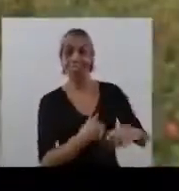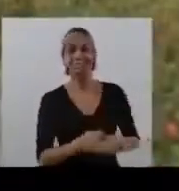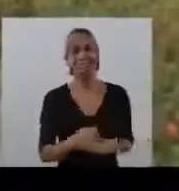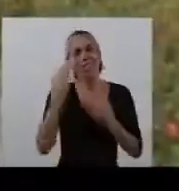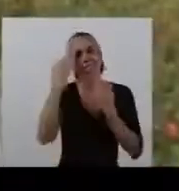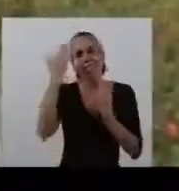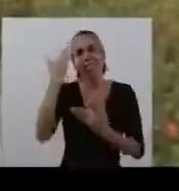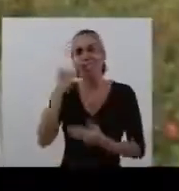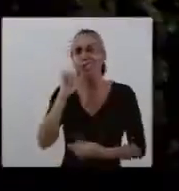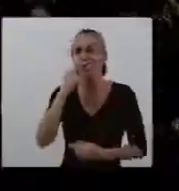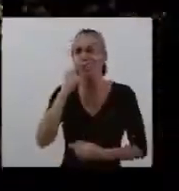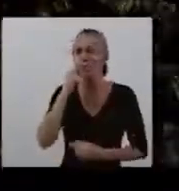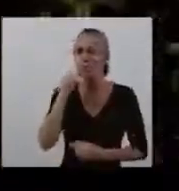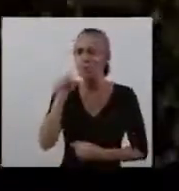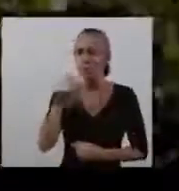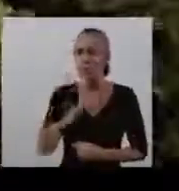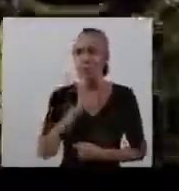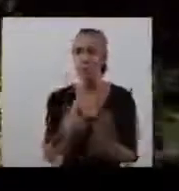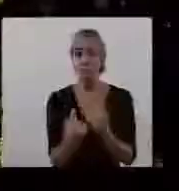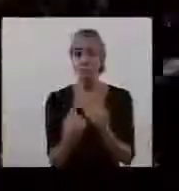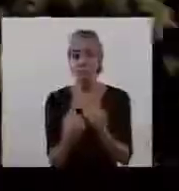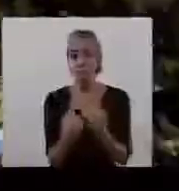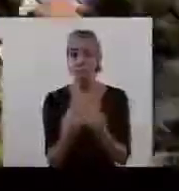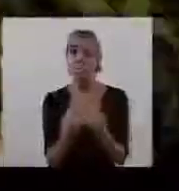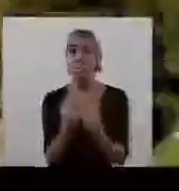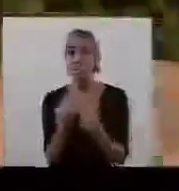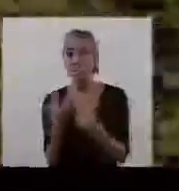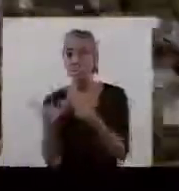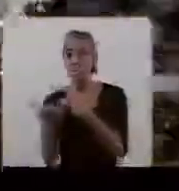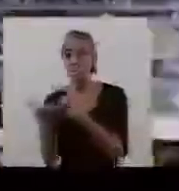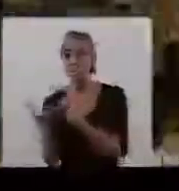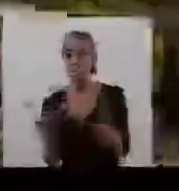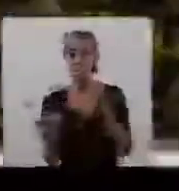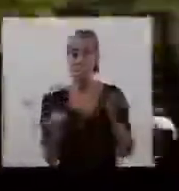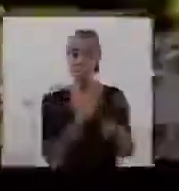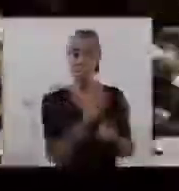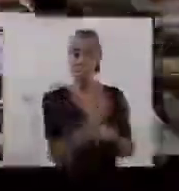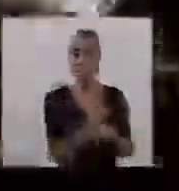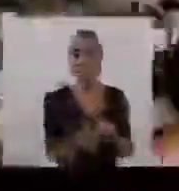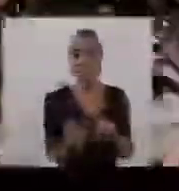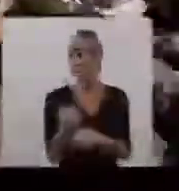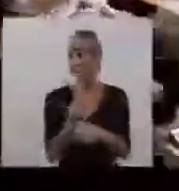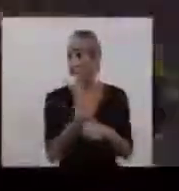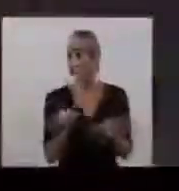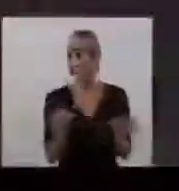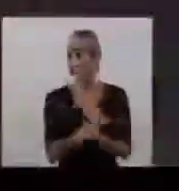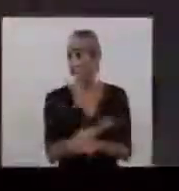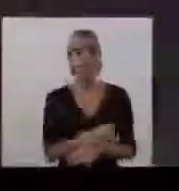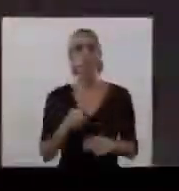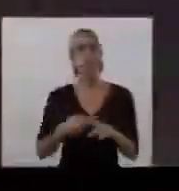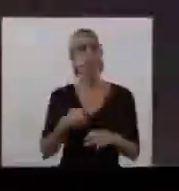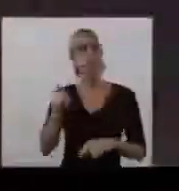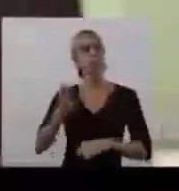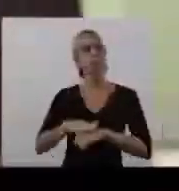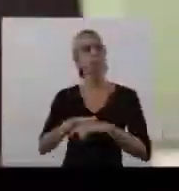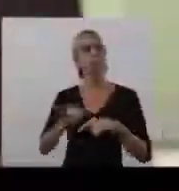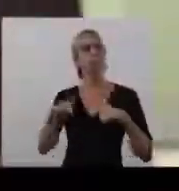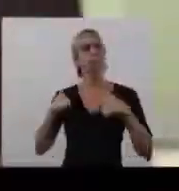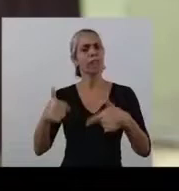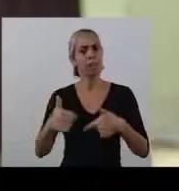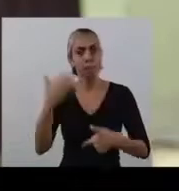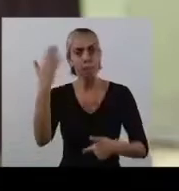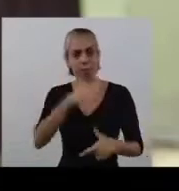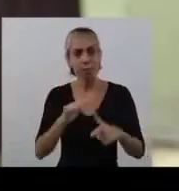Graças ao Eduardo, nós tivemos a Transoeste, né, que liga Santa Cruz à Barra da Tijuca. Porque ele faz,